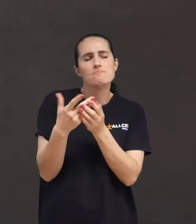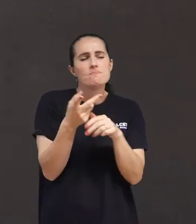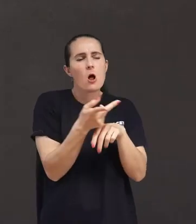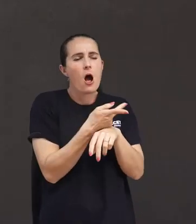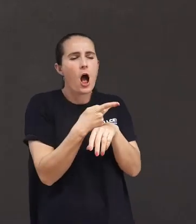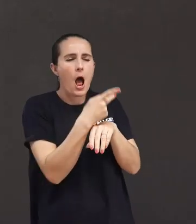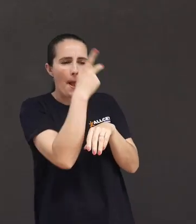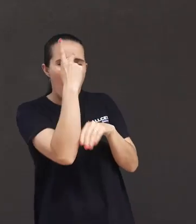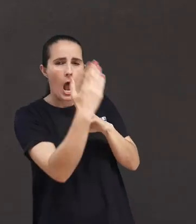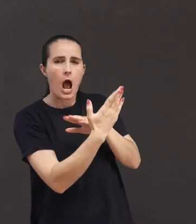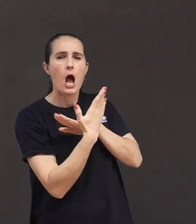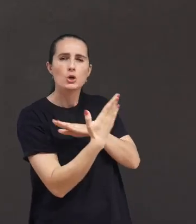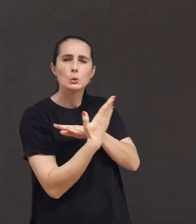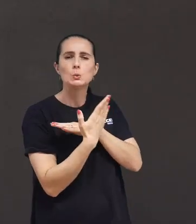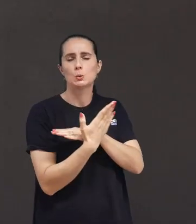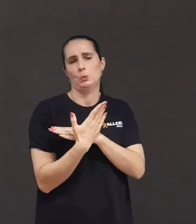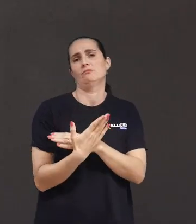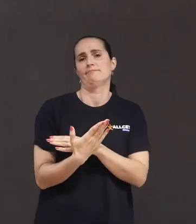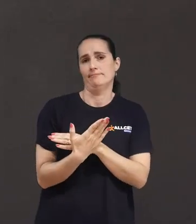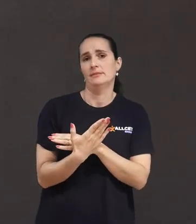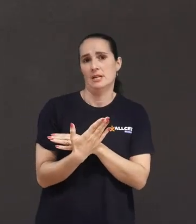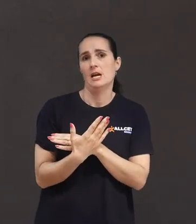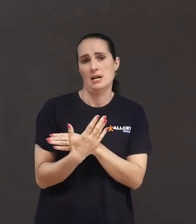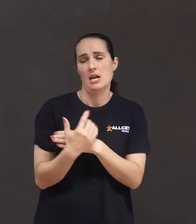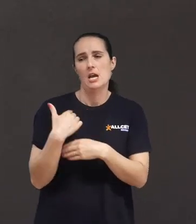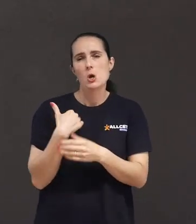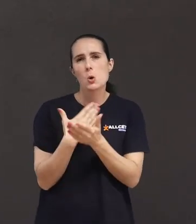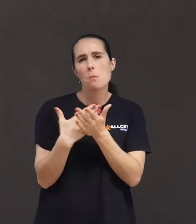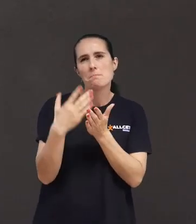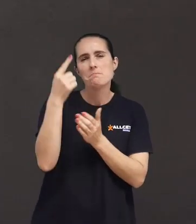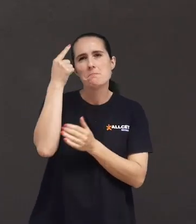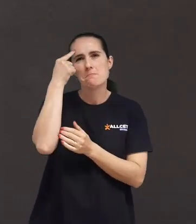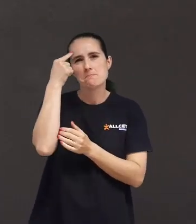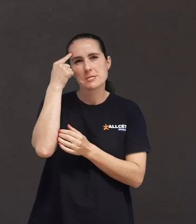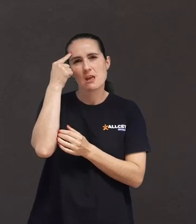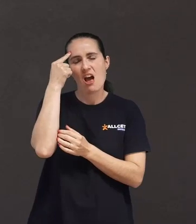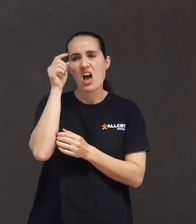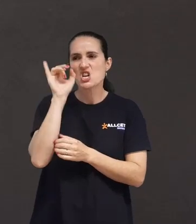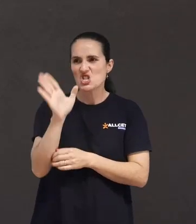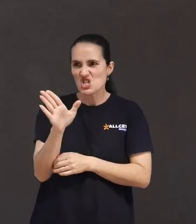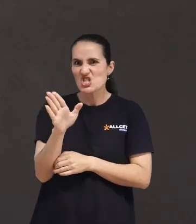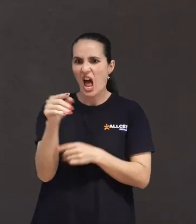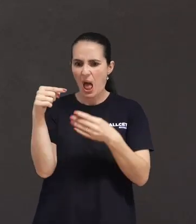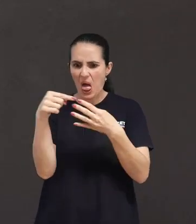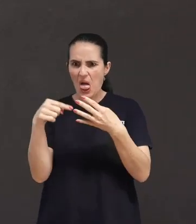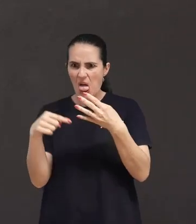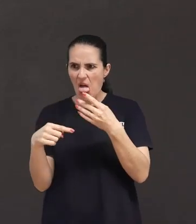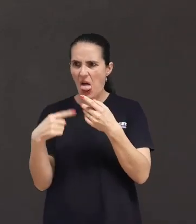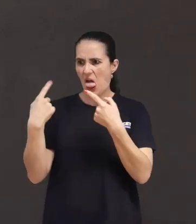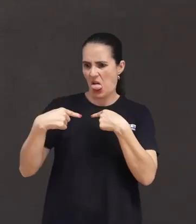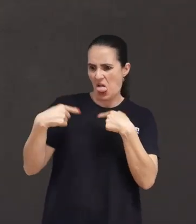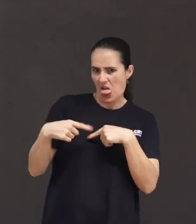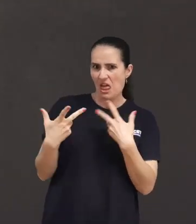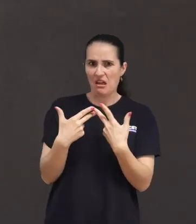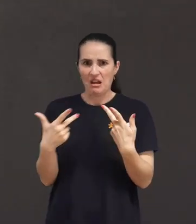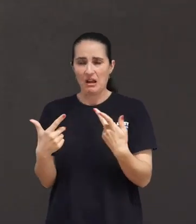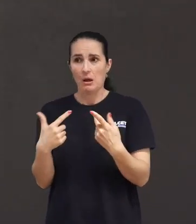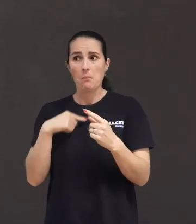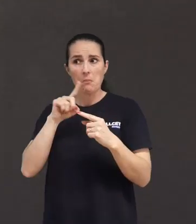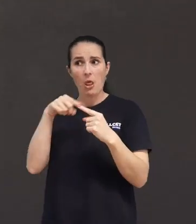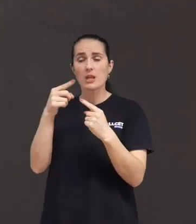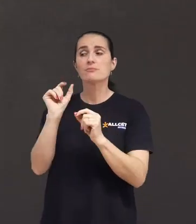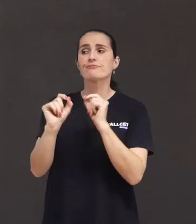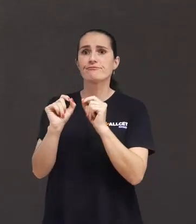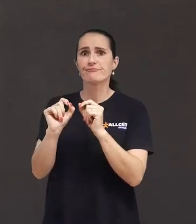ajuda e também foi a partir daí que eu comecei a pensar, se ele já fez tudo isso, o próximo passo vai